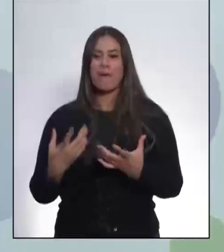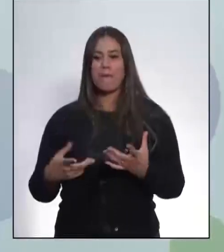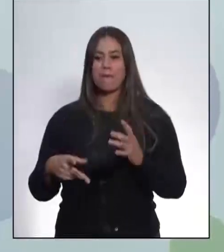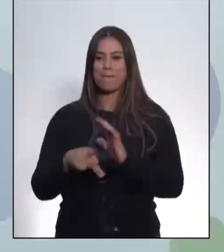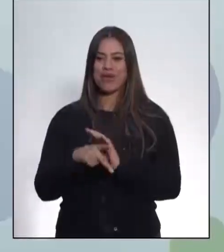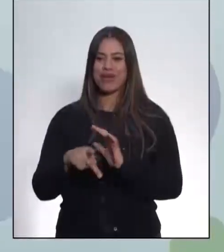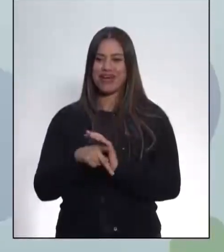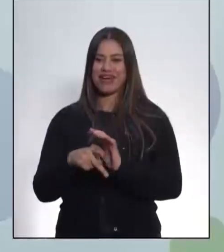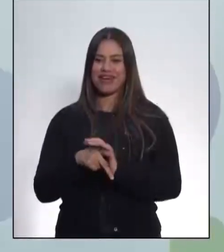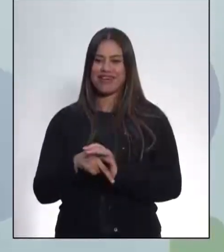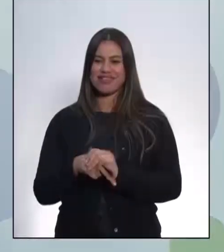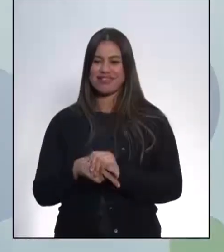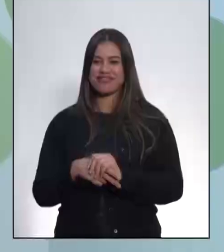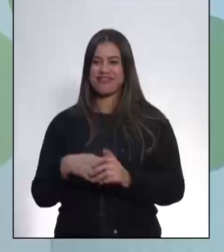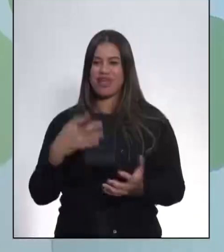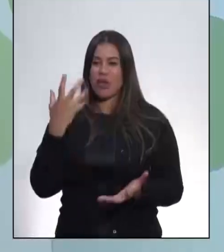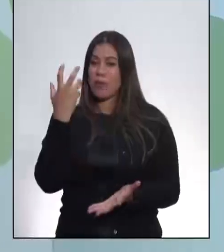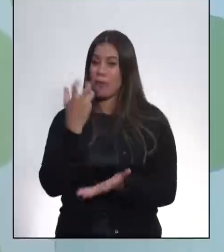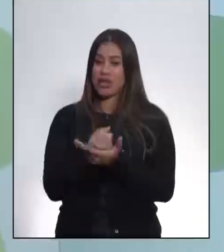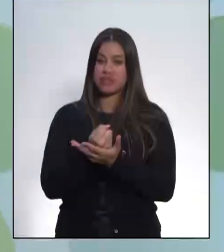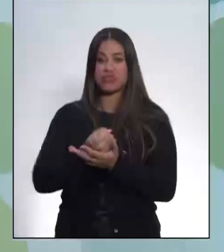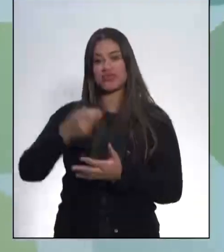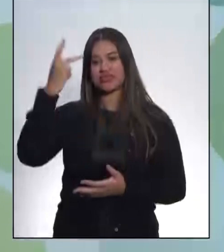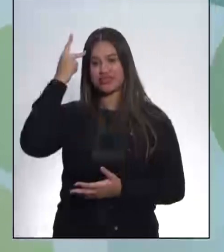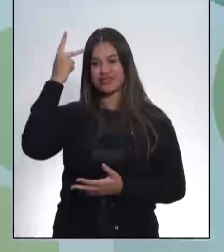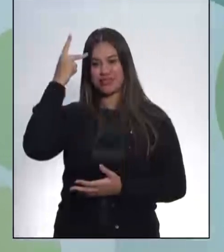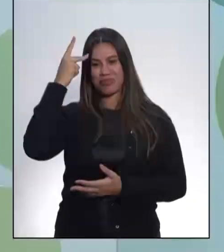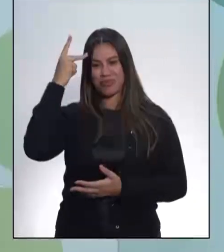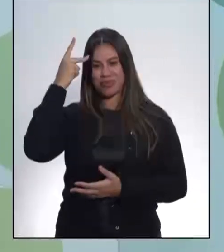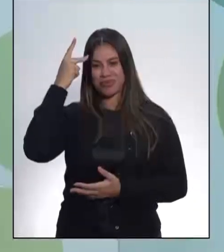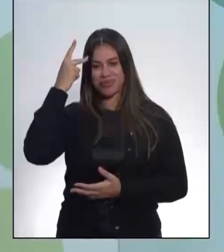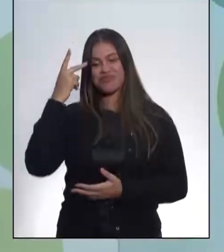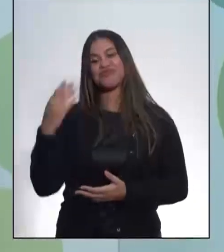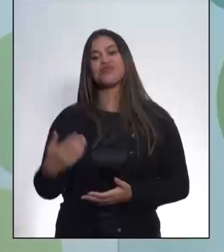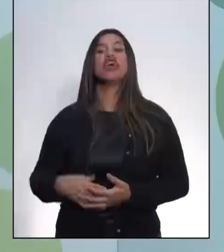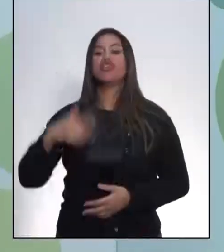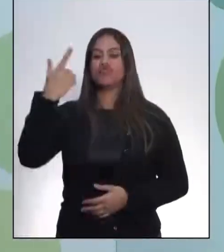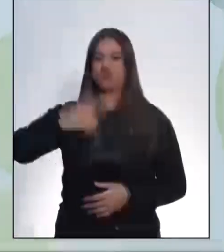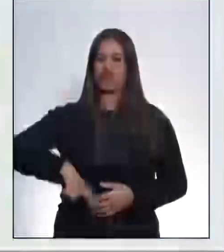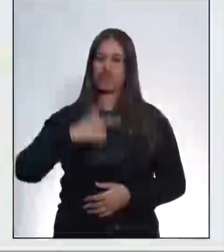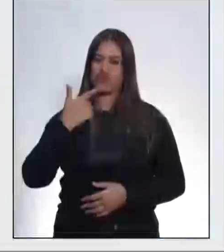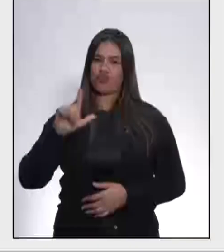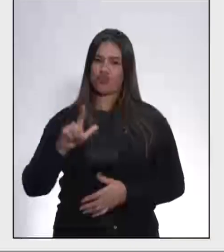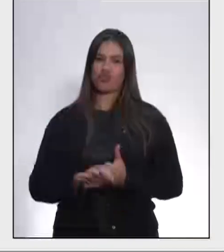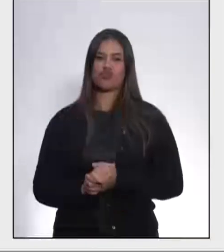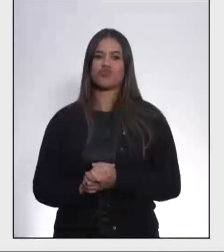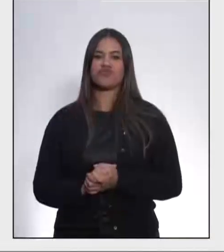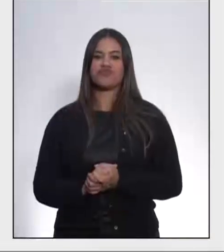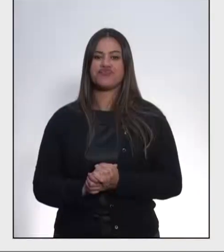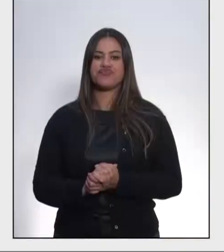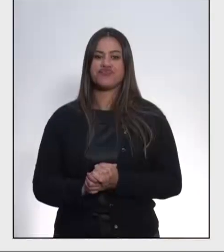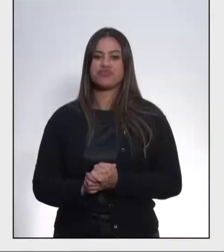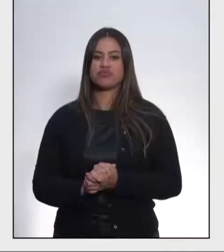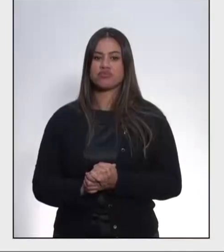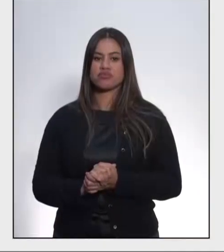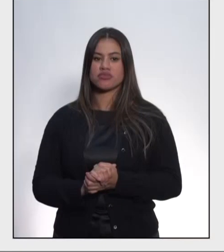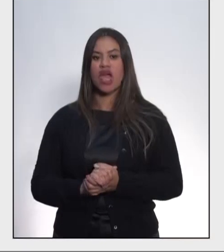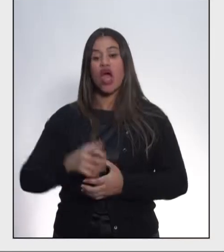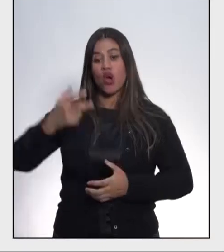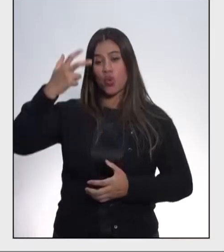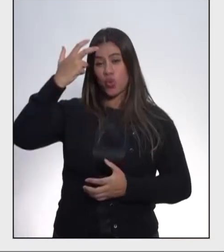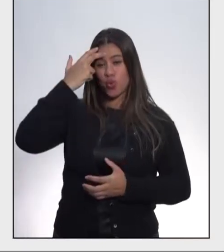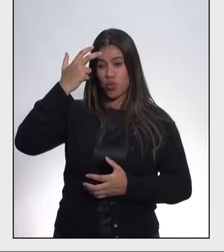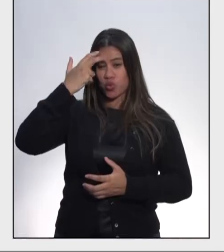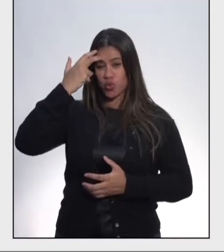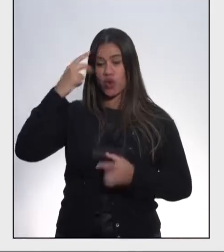do povo paulistano. Tudo bem? Viu como é ampla a questão? Vamos ler mais um? Não só de aspectos físicos se constitui a cultura de um